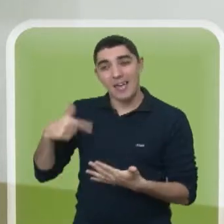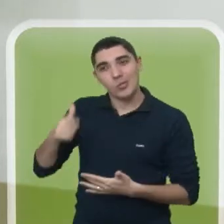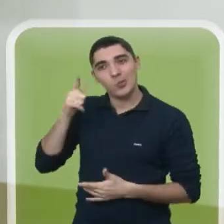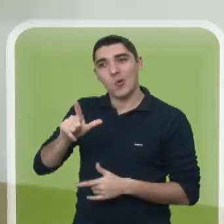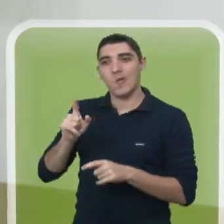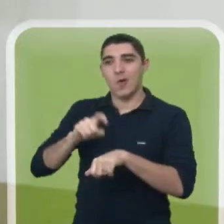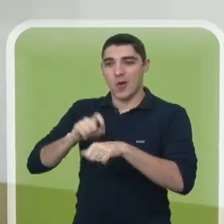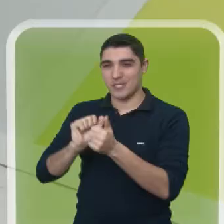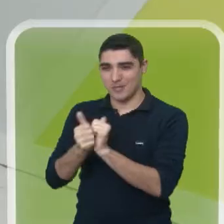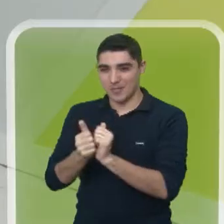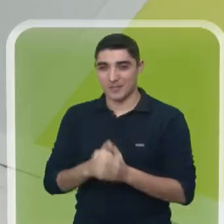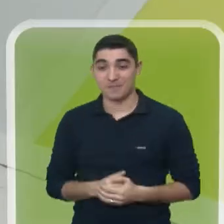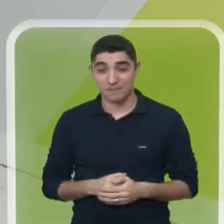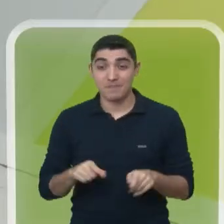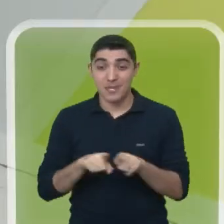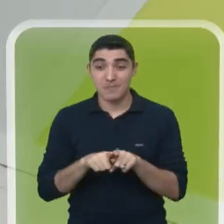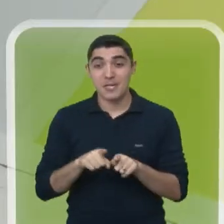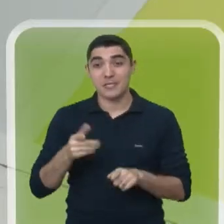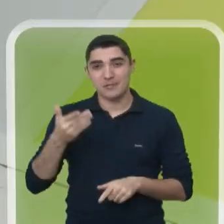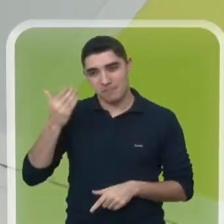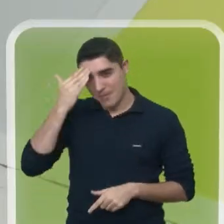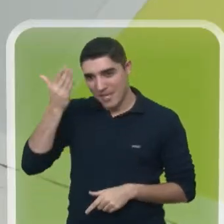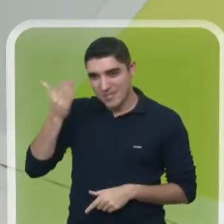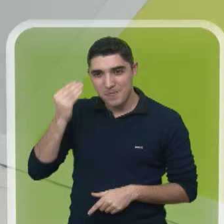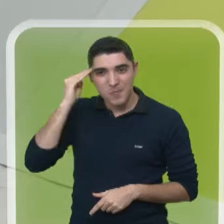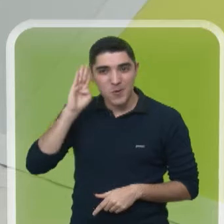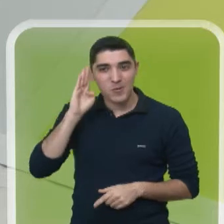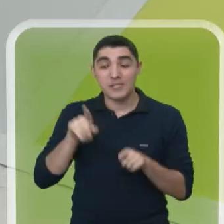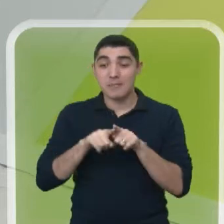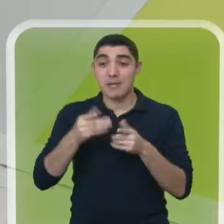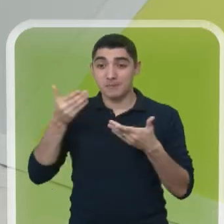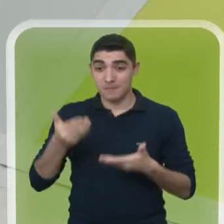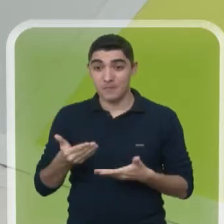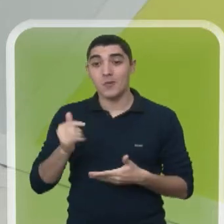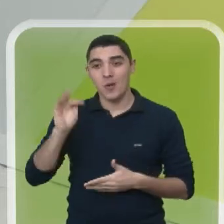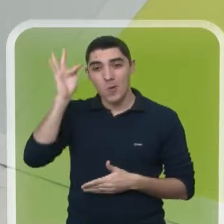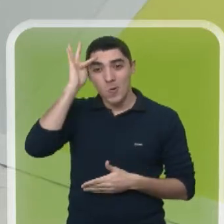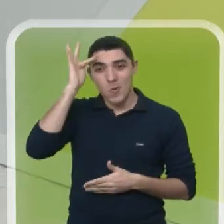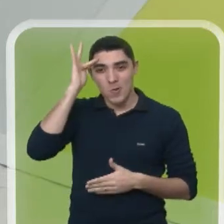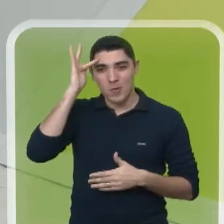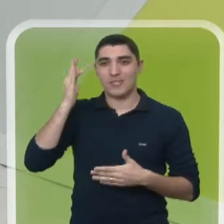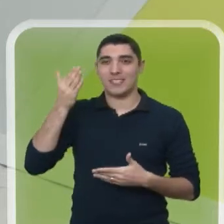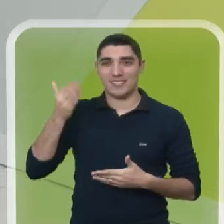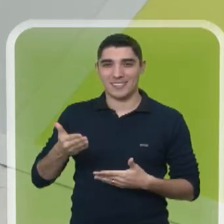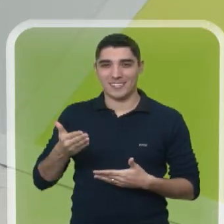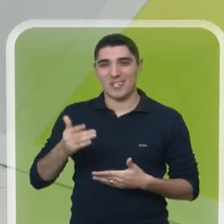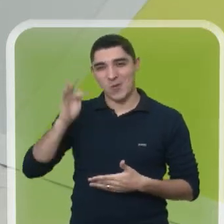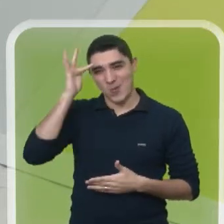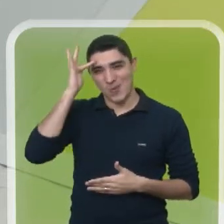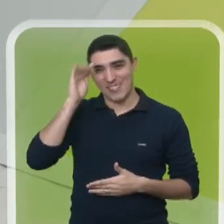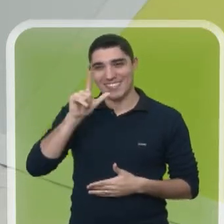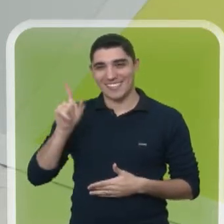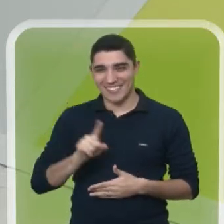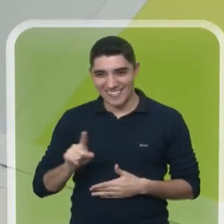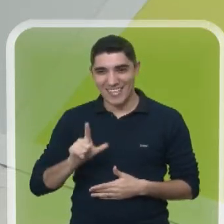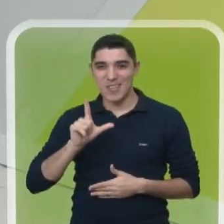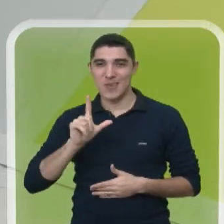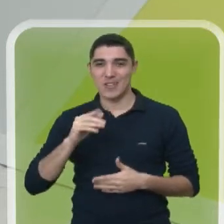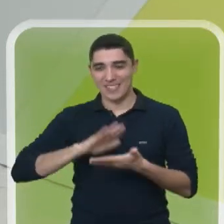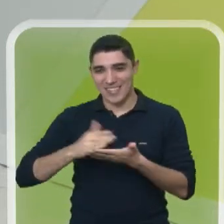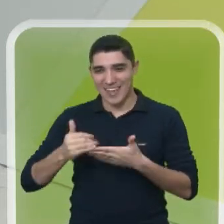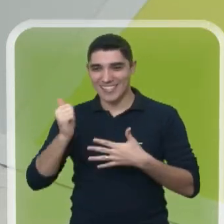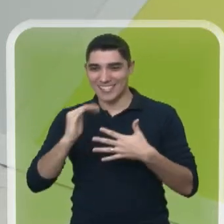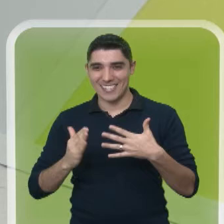Hora do Esporte. E aqui com a gente também, obrigado, viu, Brunão? Aqui com a gente também o nosso querido Luiz Fernando Luiz com Z, o nosso tradutor de